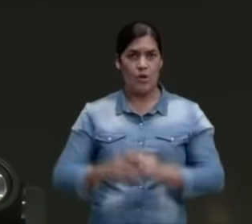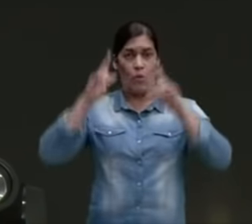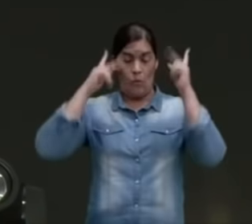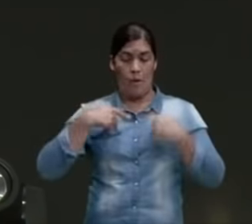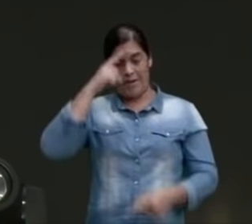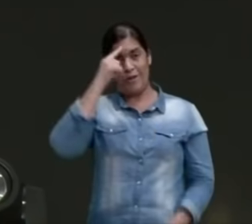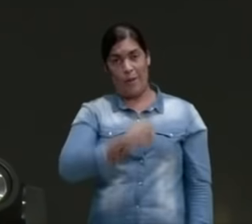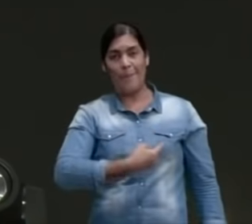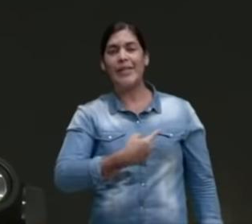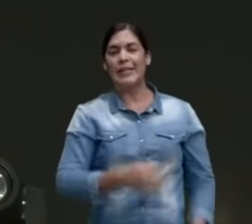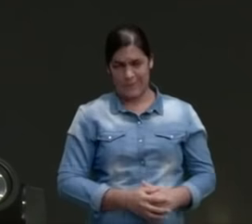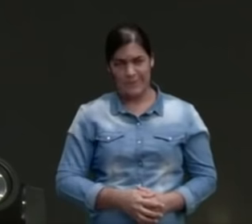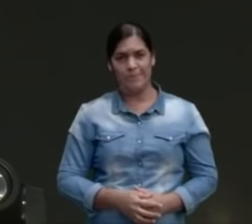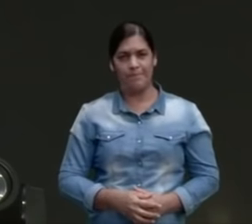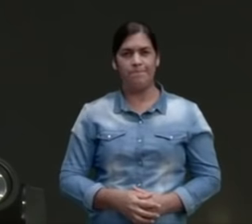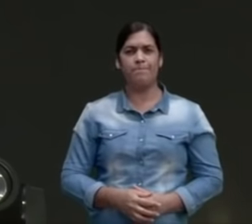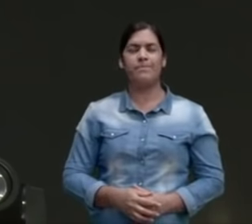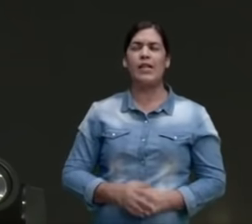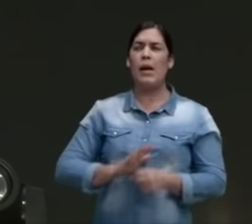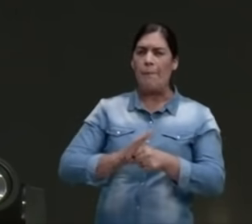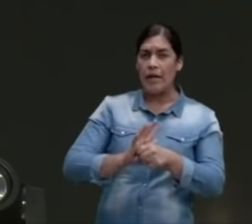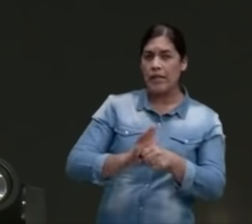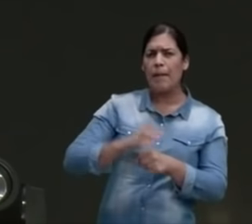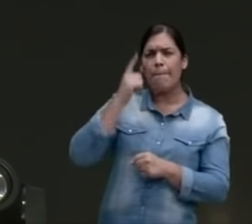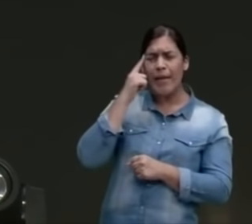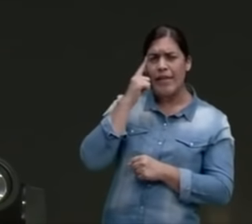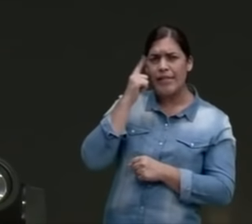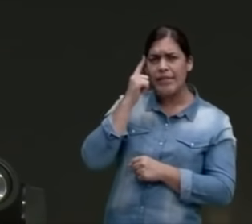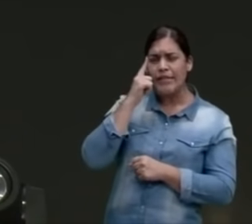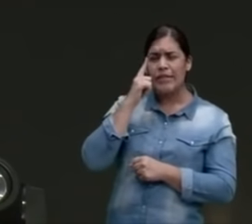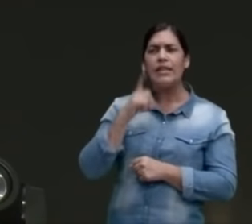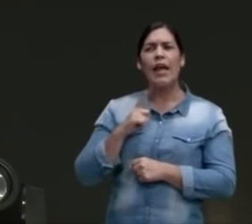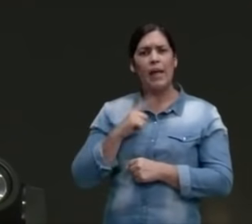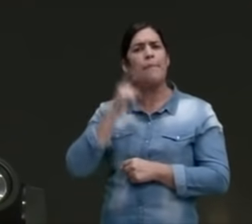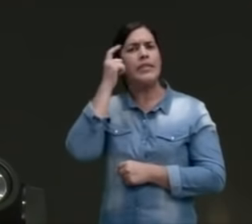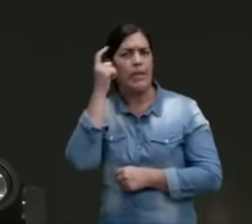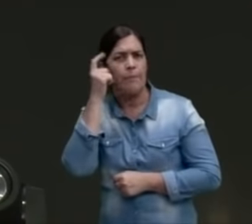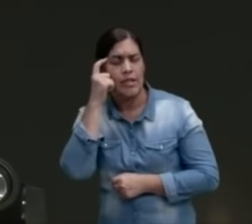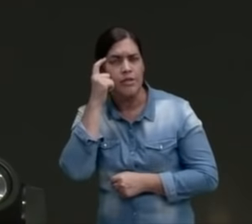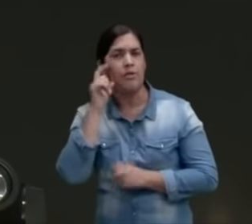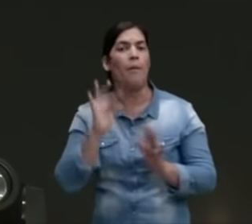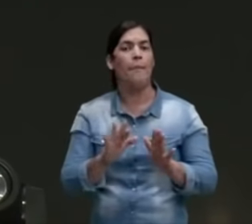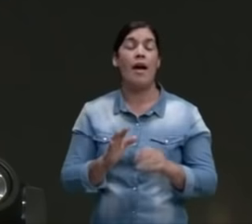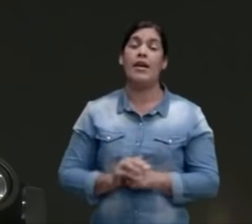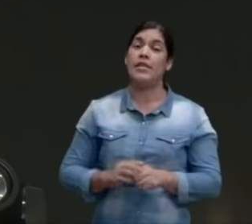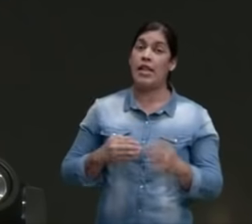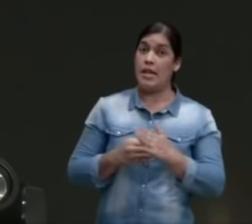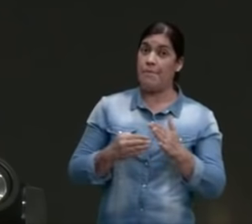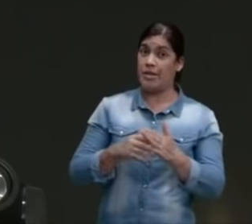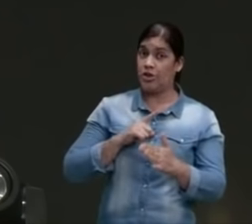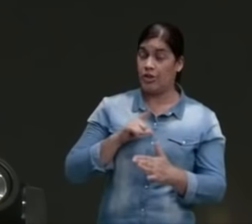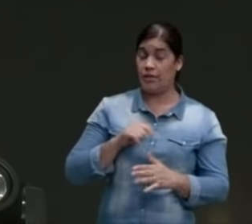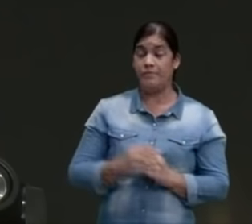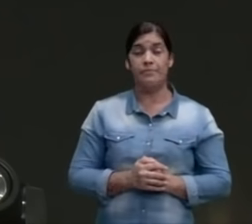O homem, ele, por mais que a máquina possa pensar, ter um pensamento, aquilo ali está limitado.